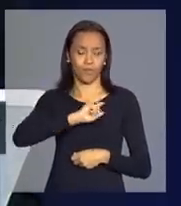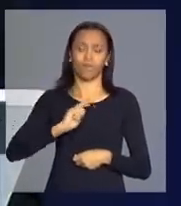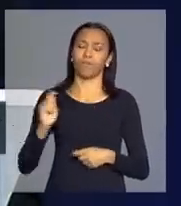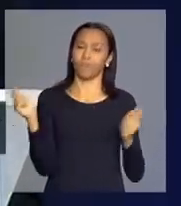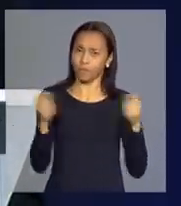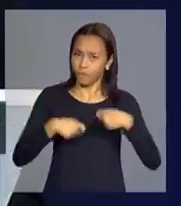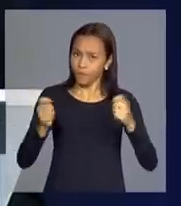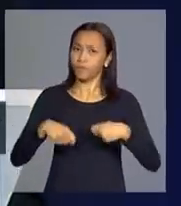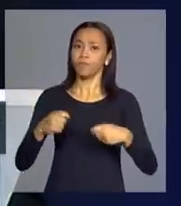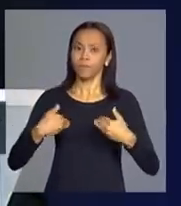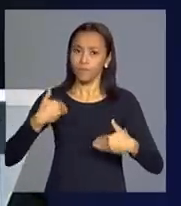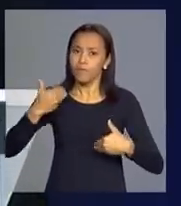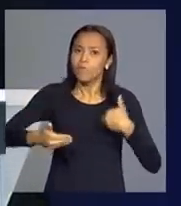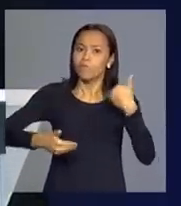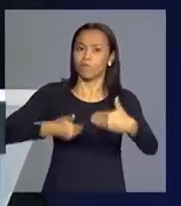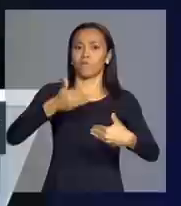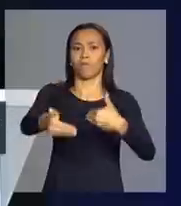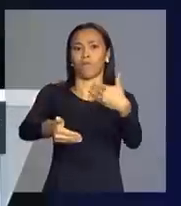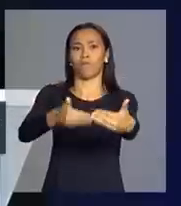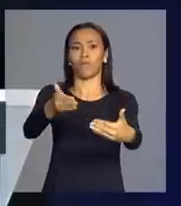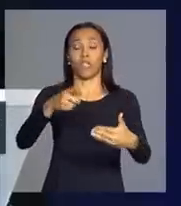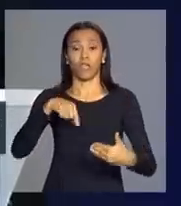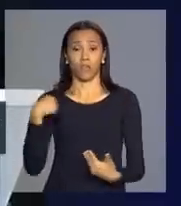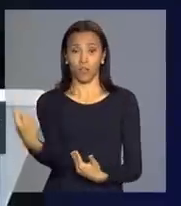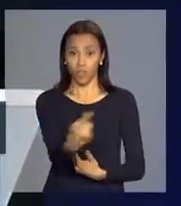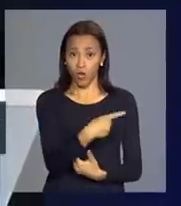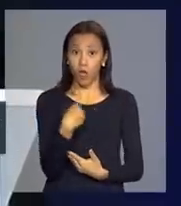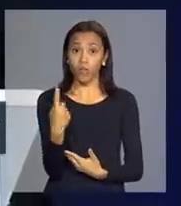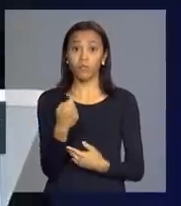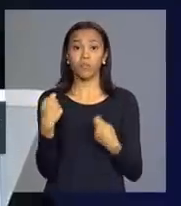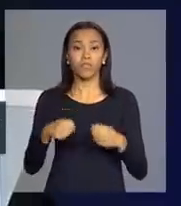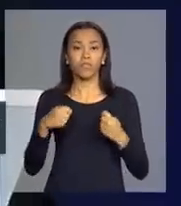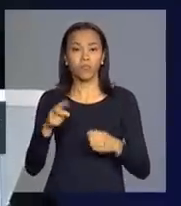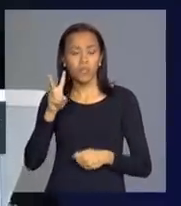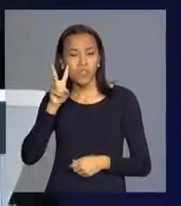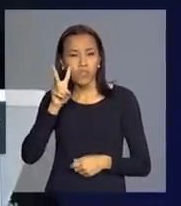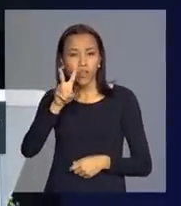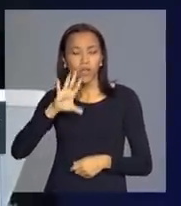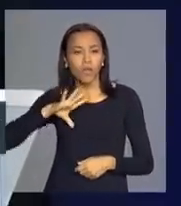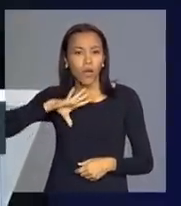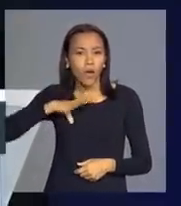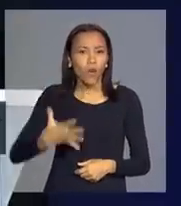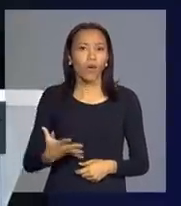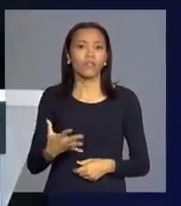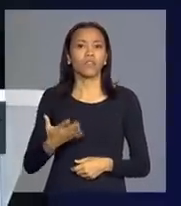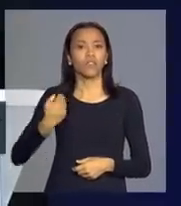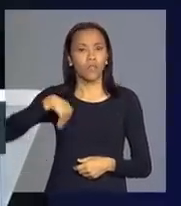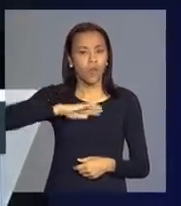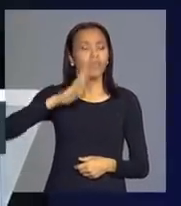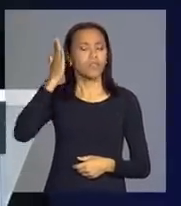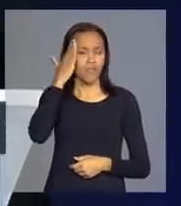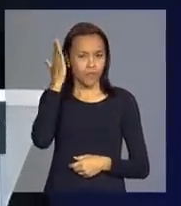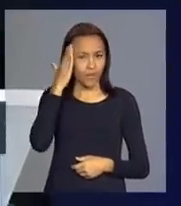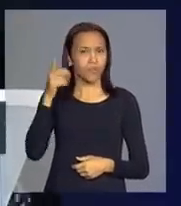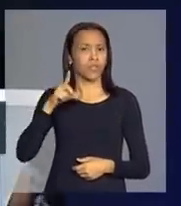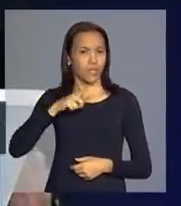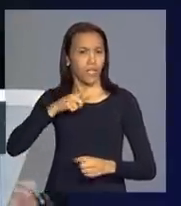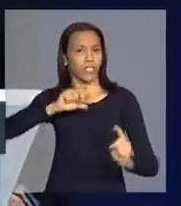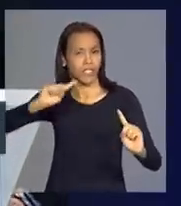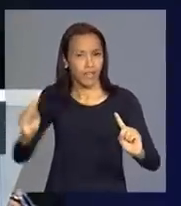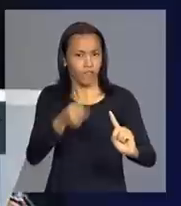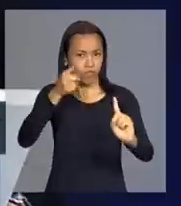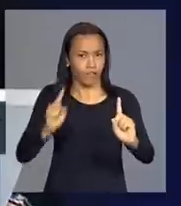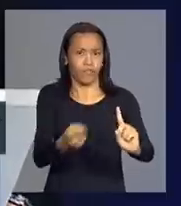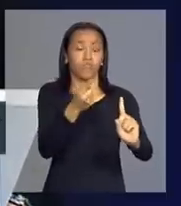capazes de dar passos à frente. Que nós olhamos o desafio, Sabemos que ele existe, sabemos